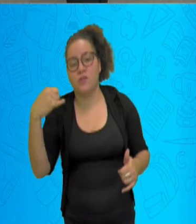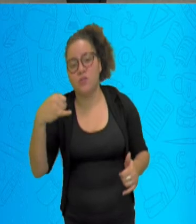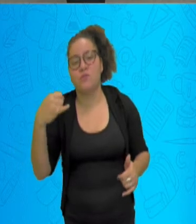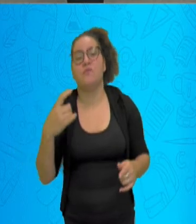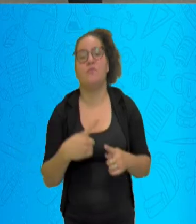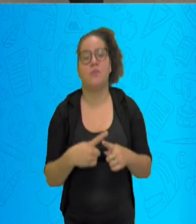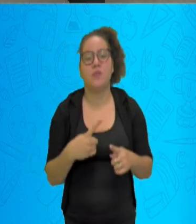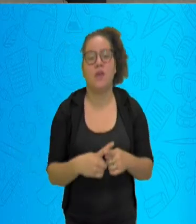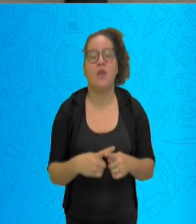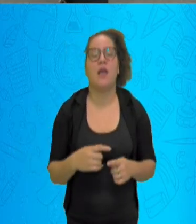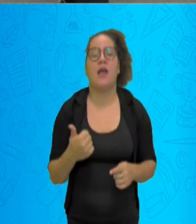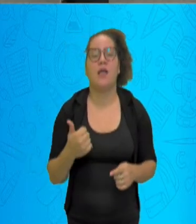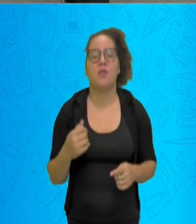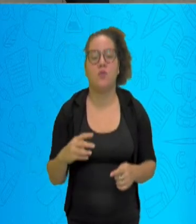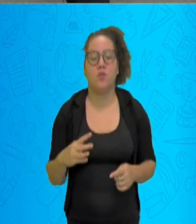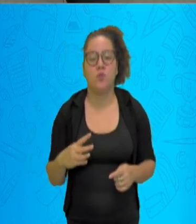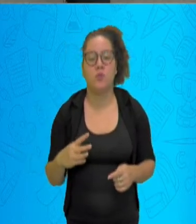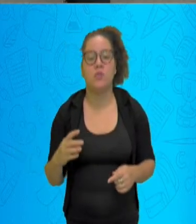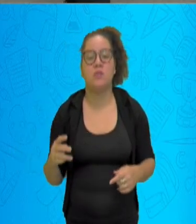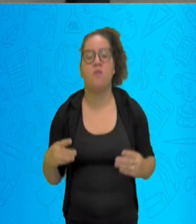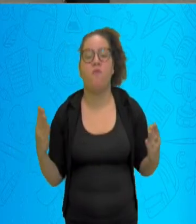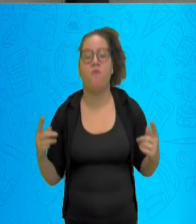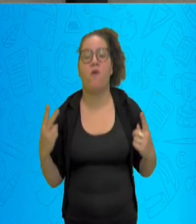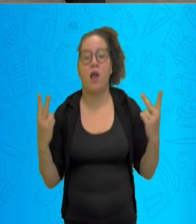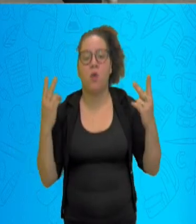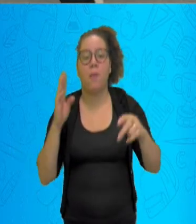sinal do numeral 14.